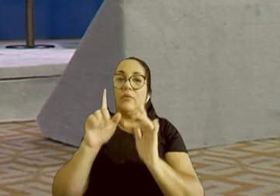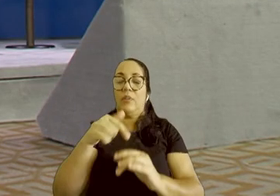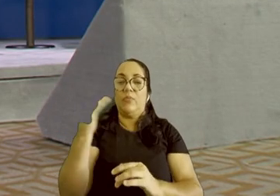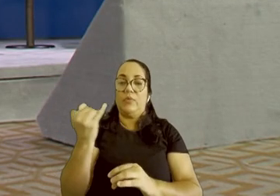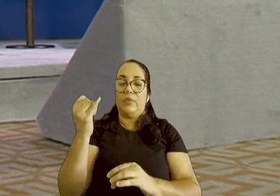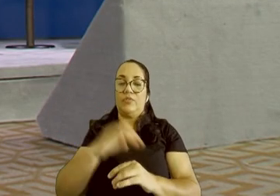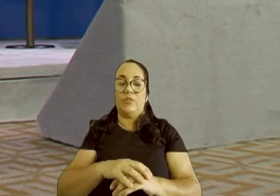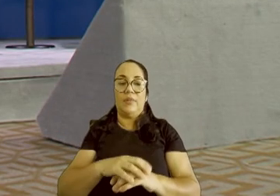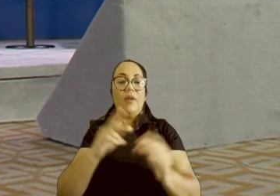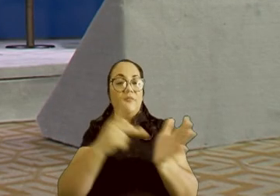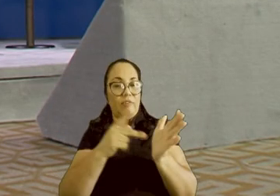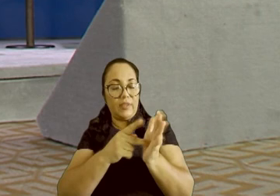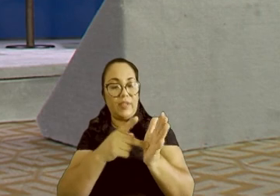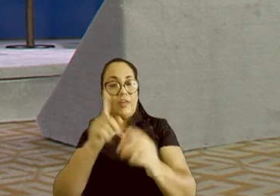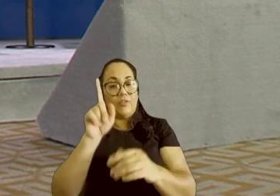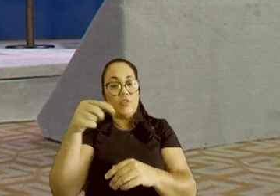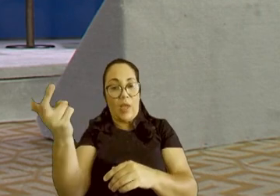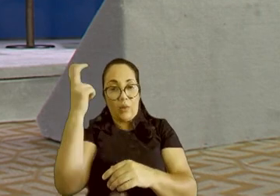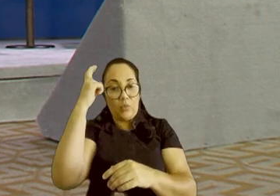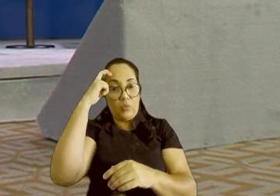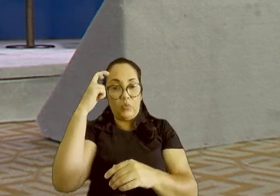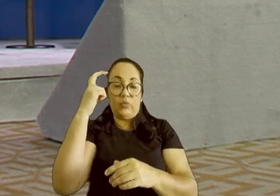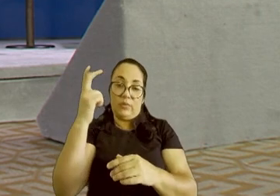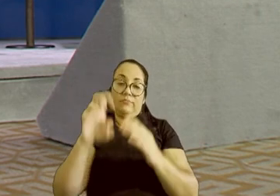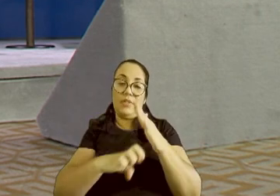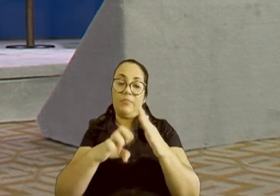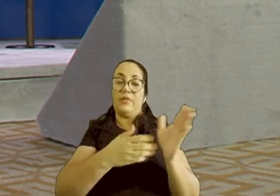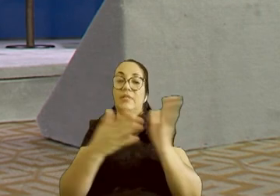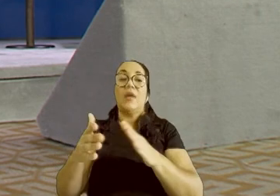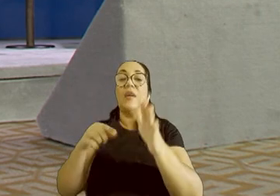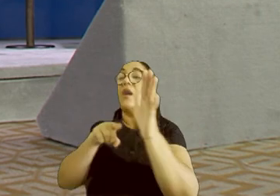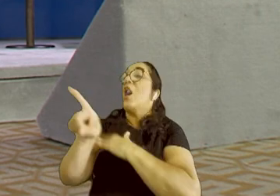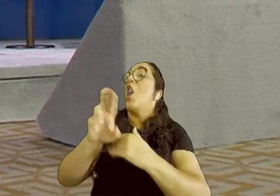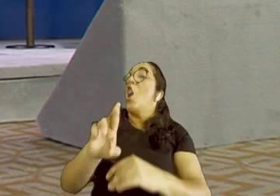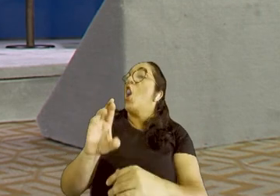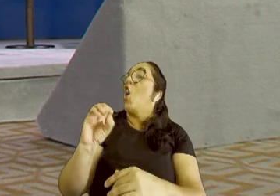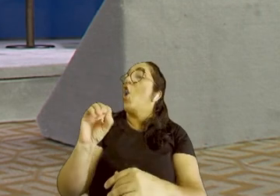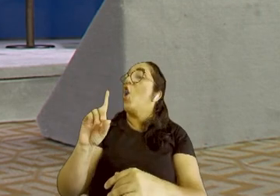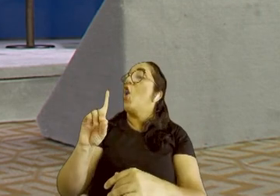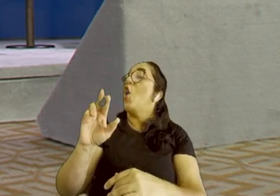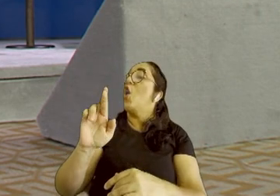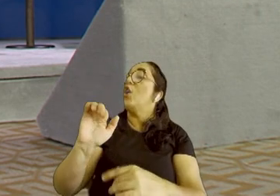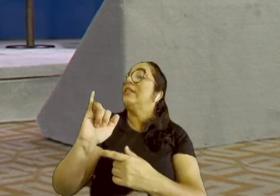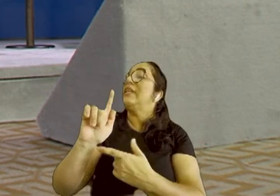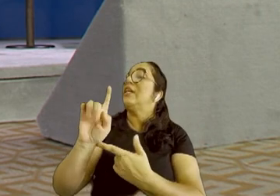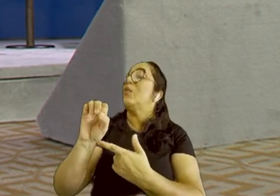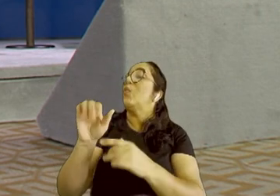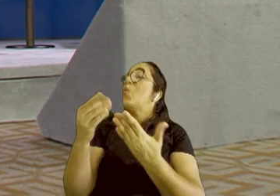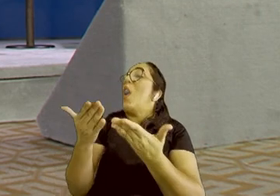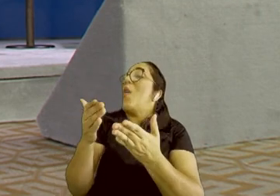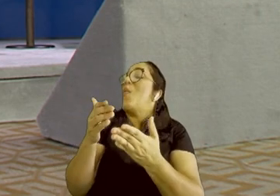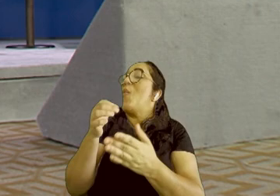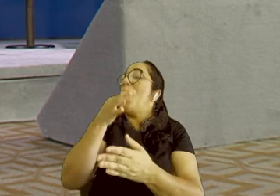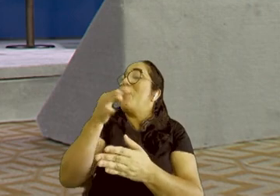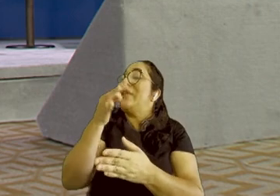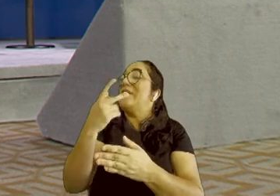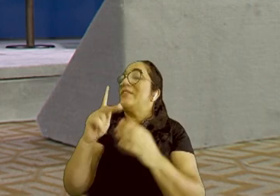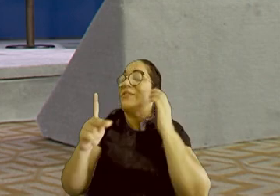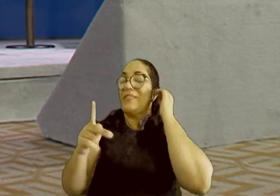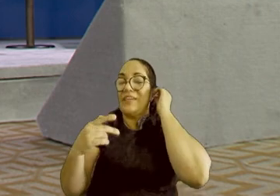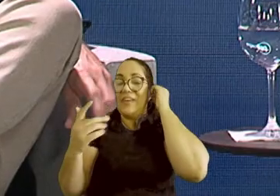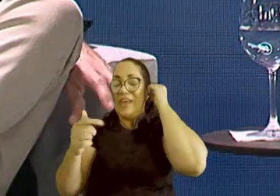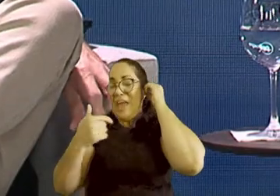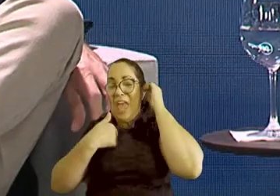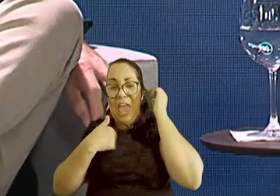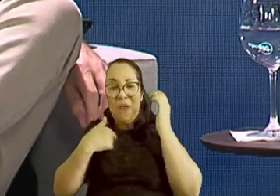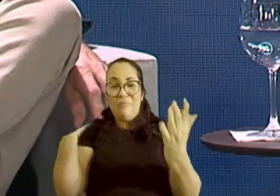exatamente a sua opinião qual que é Rodrigo eu vou ficar falando aqui o dia todo de erros e tal e